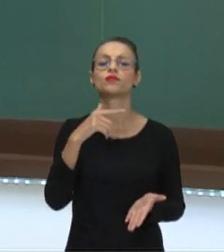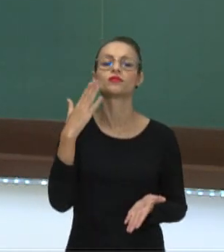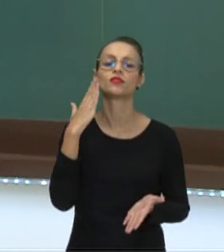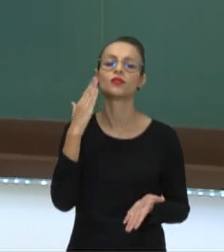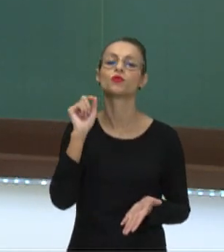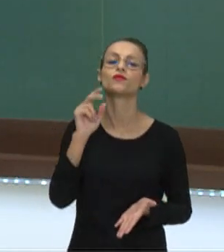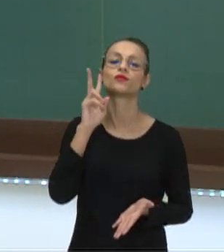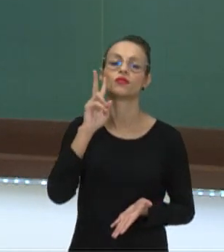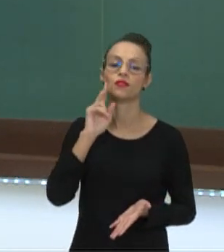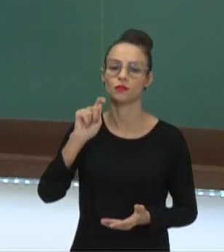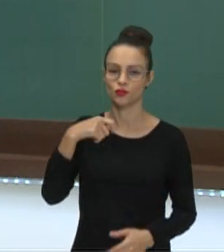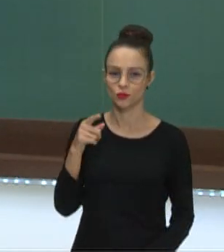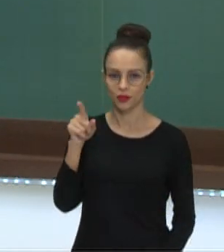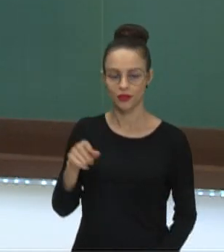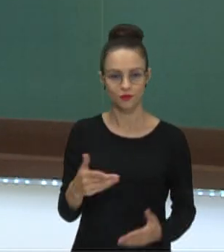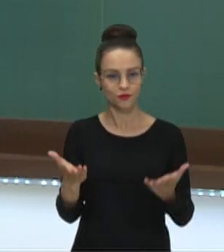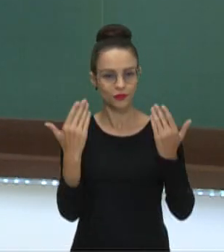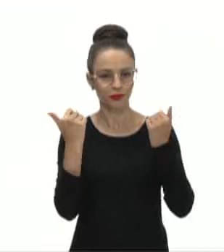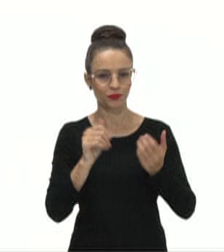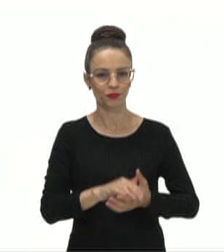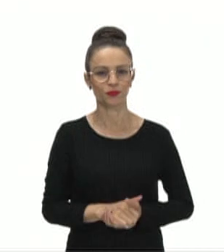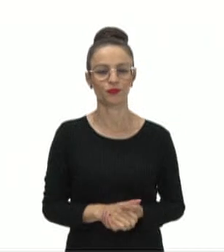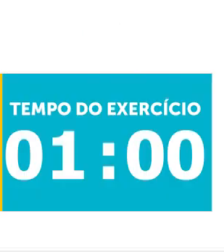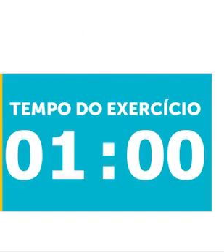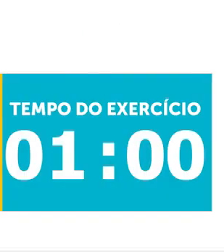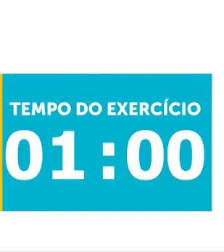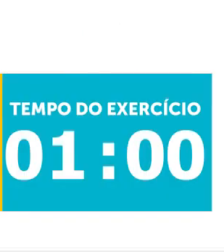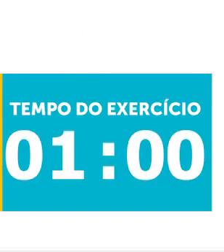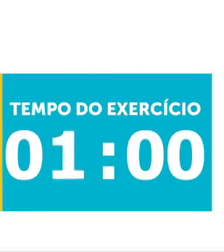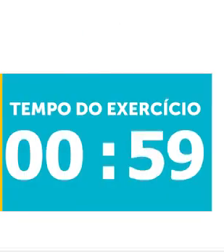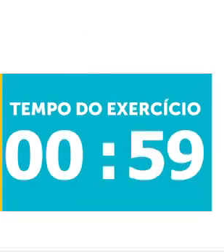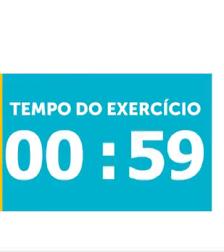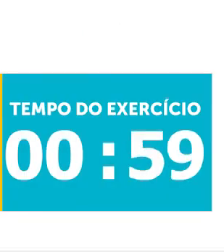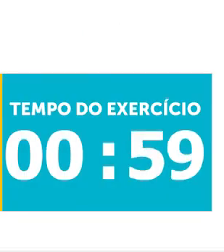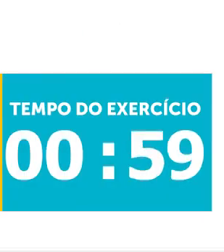você lembra dele. Vamos lá, let's go!